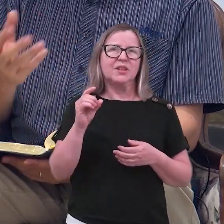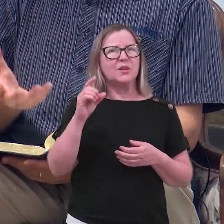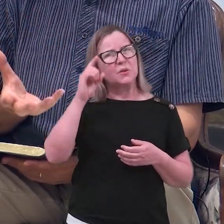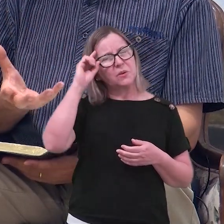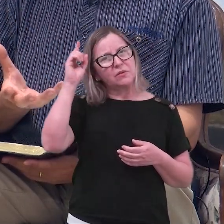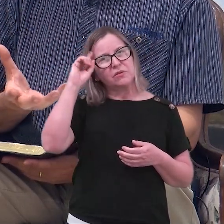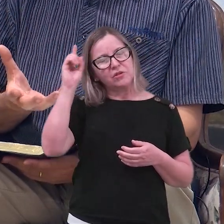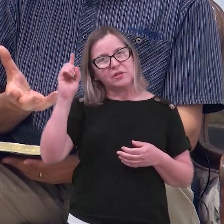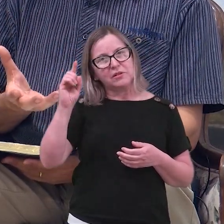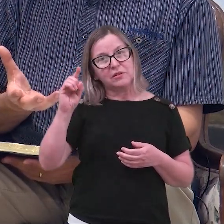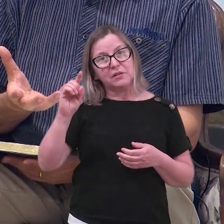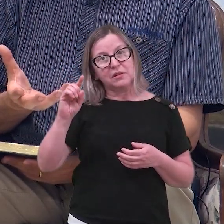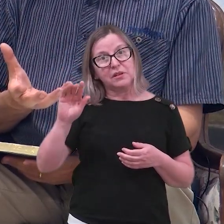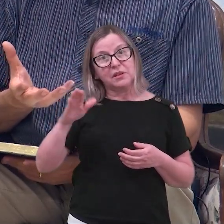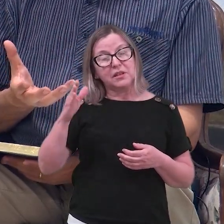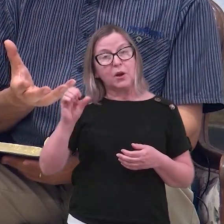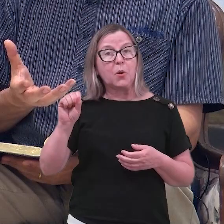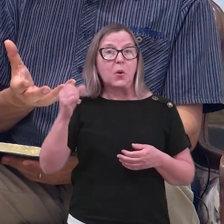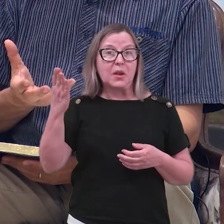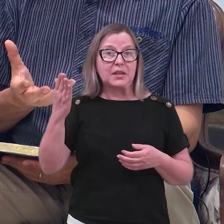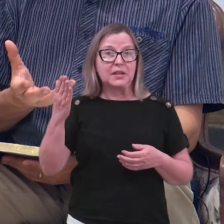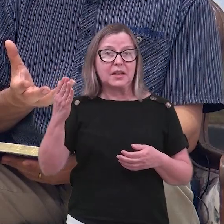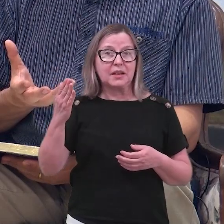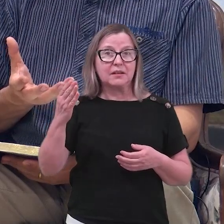Quando vem a provação,